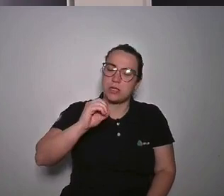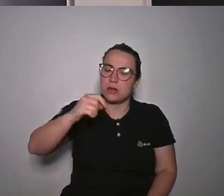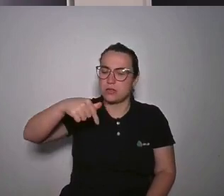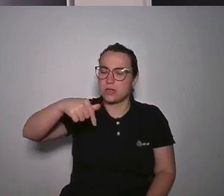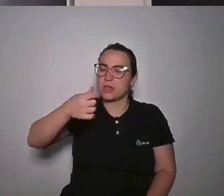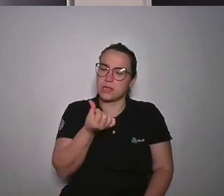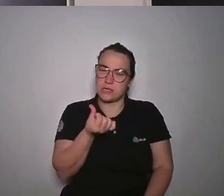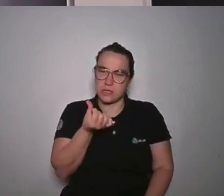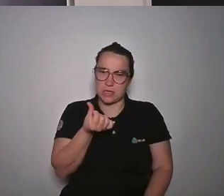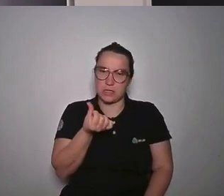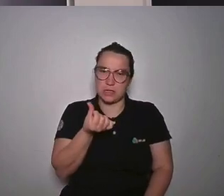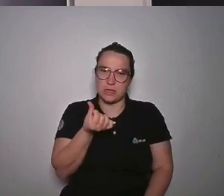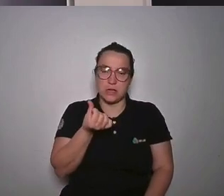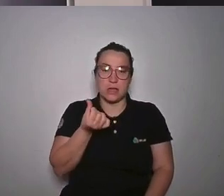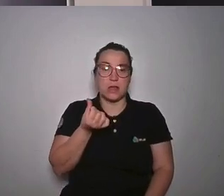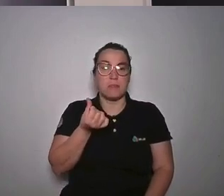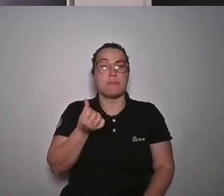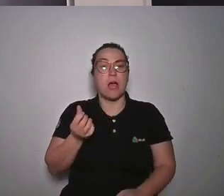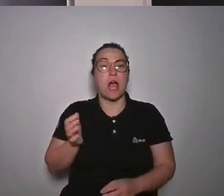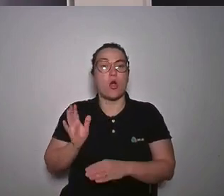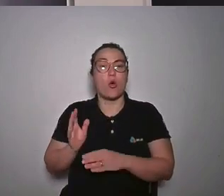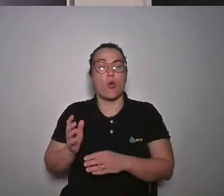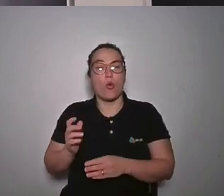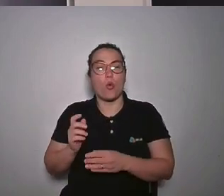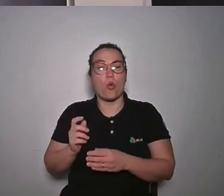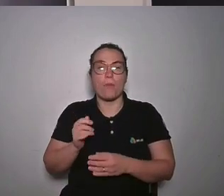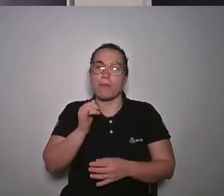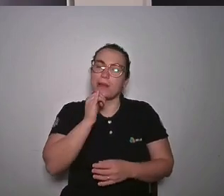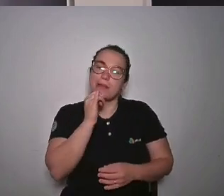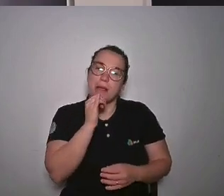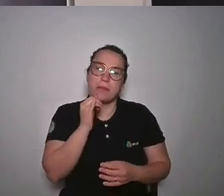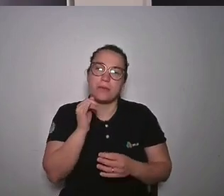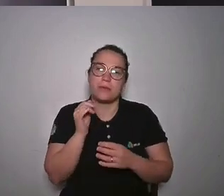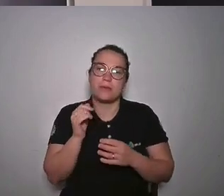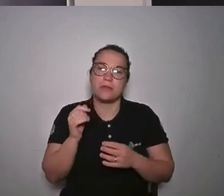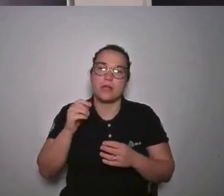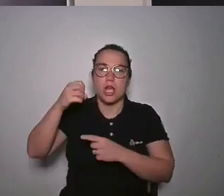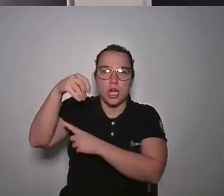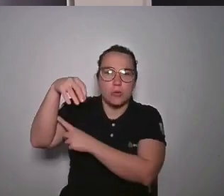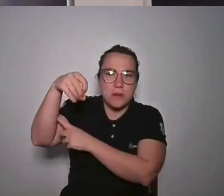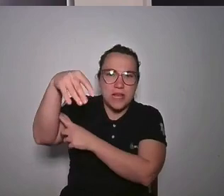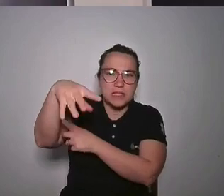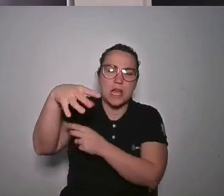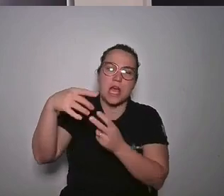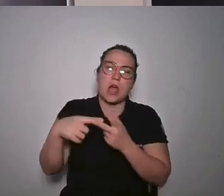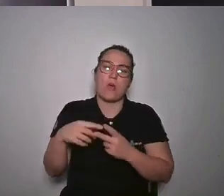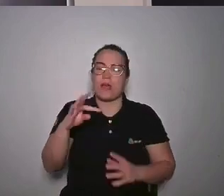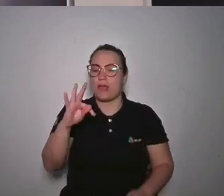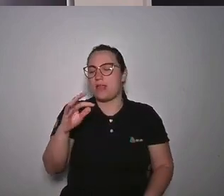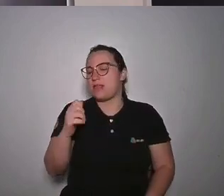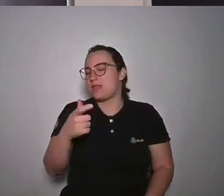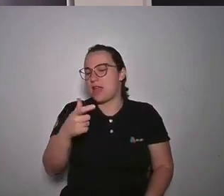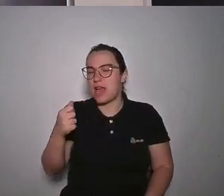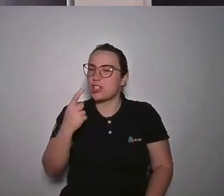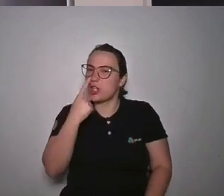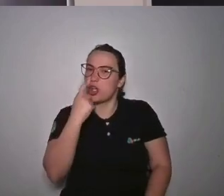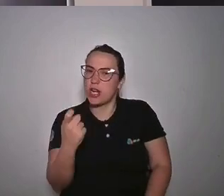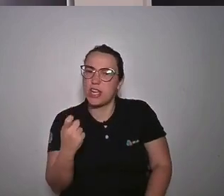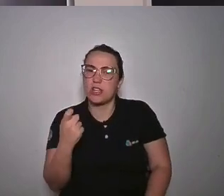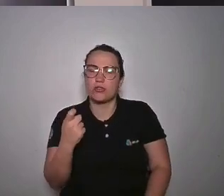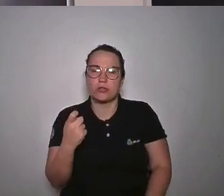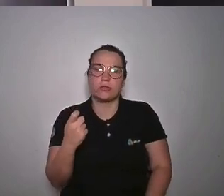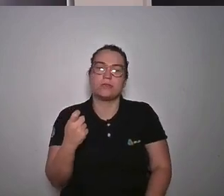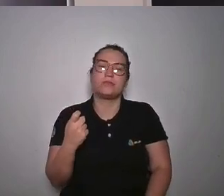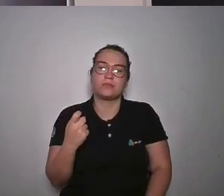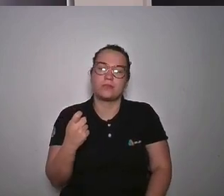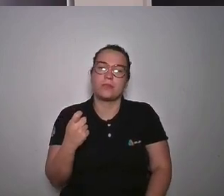36.076. Nas receitas de contribuições, que isso é a iluminação pública e a taxa de coleta de lixo, mas